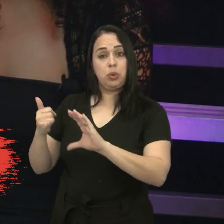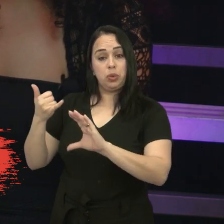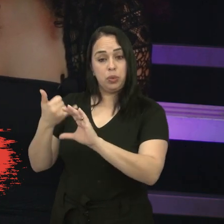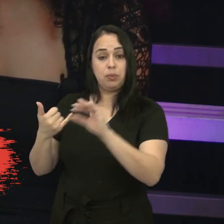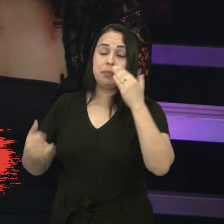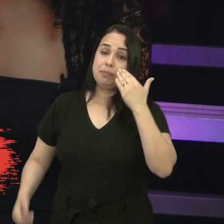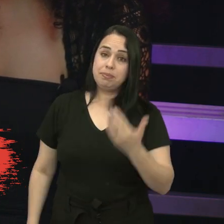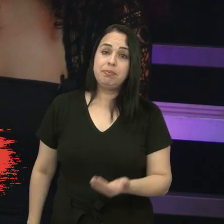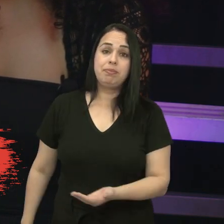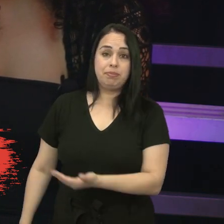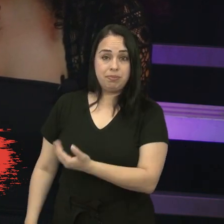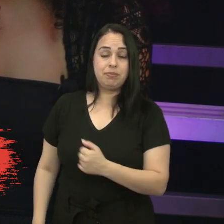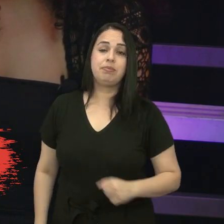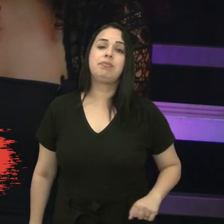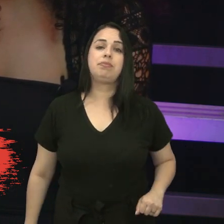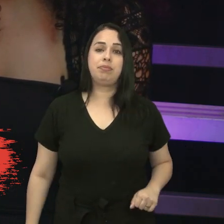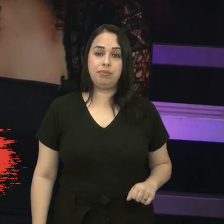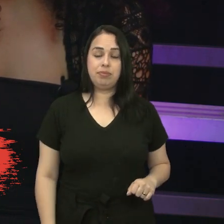YouTube,